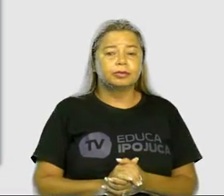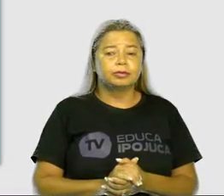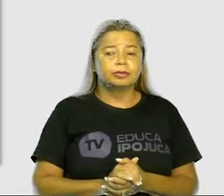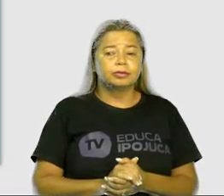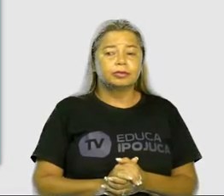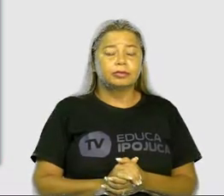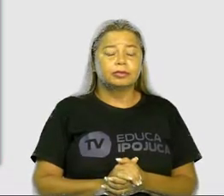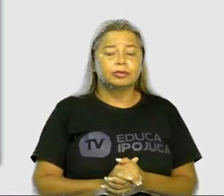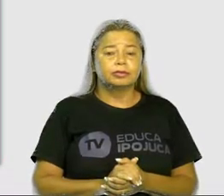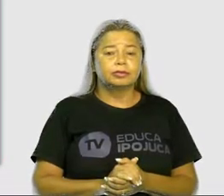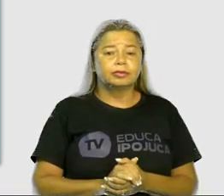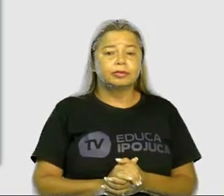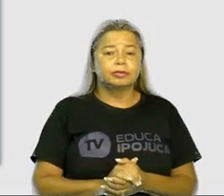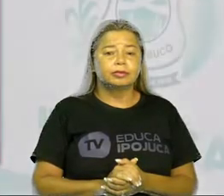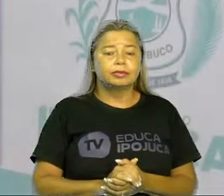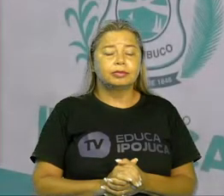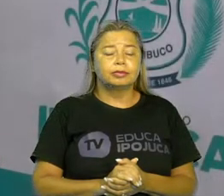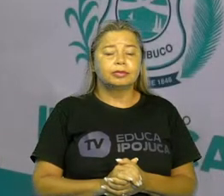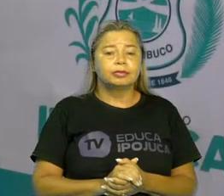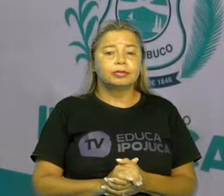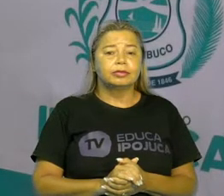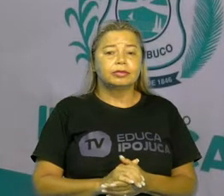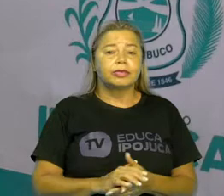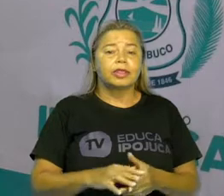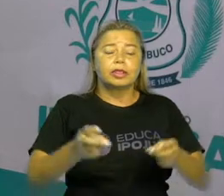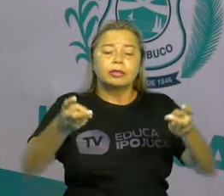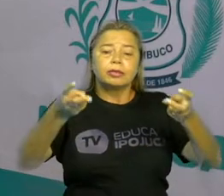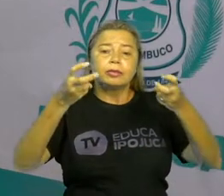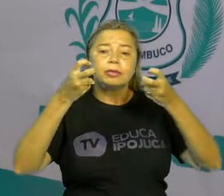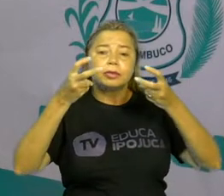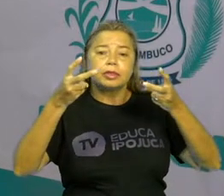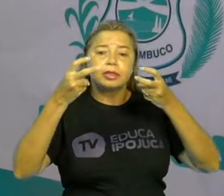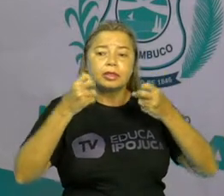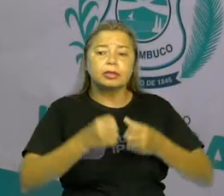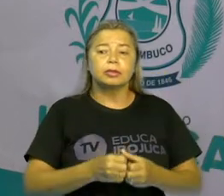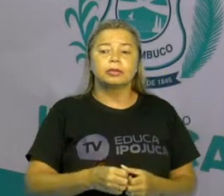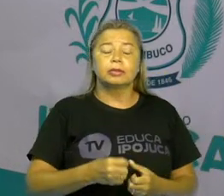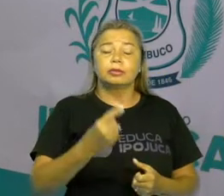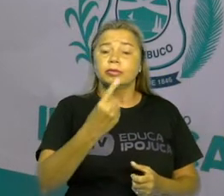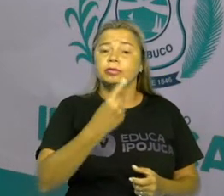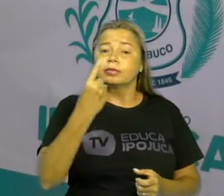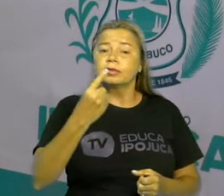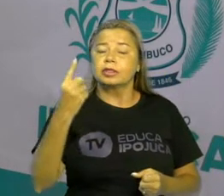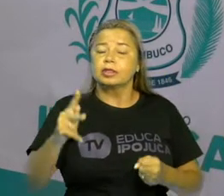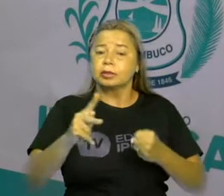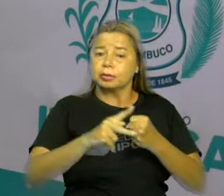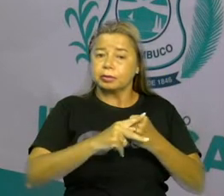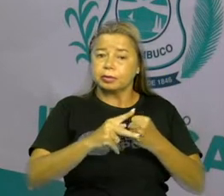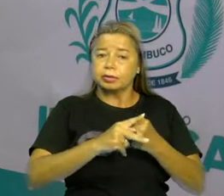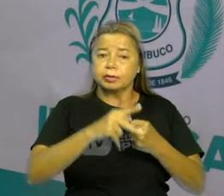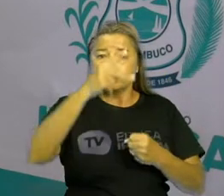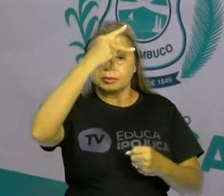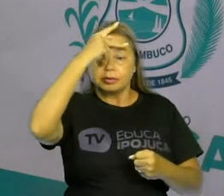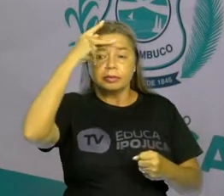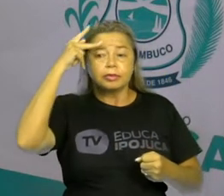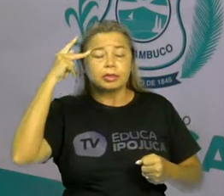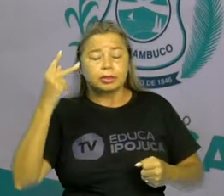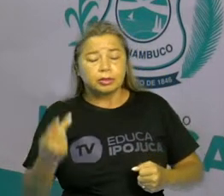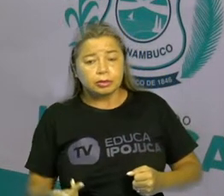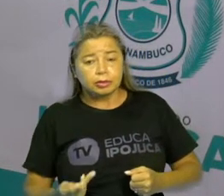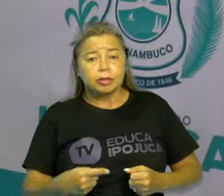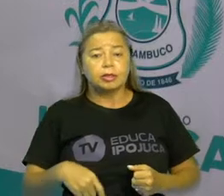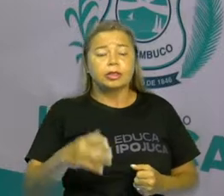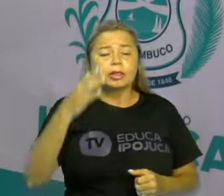o you e o them. Percebam que para cada pronome pessoal do caso reto que nós aprendemos na